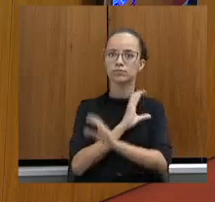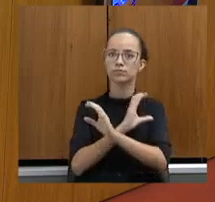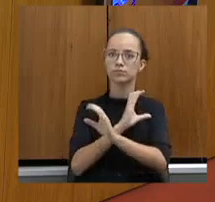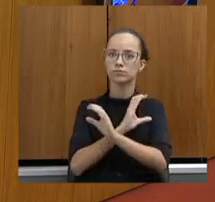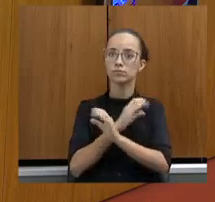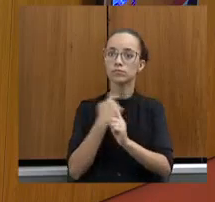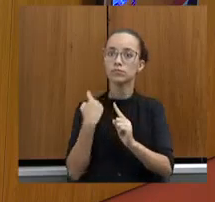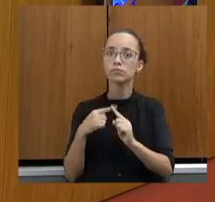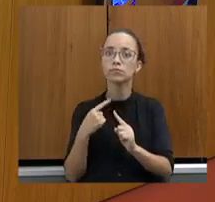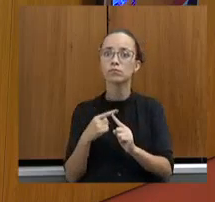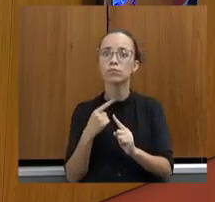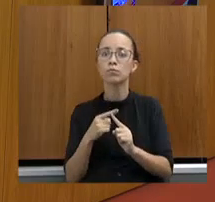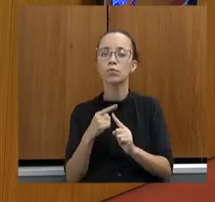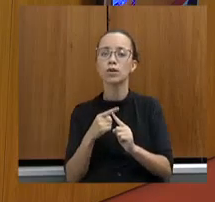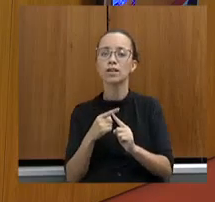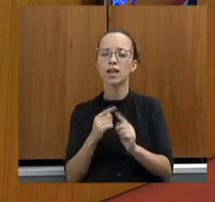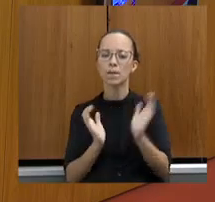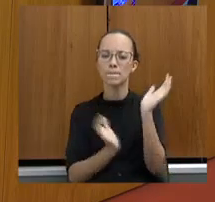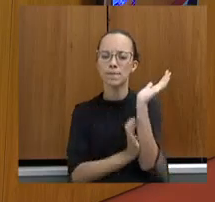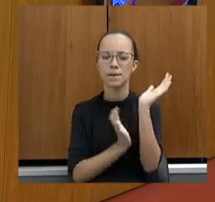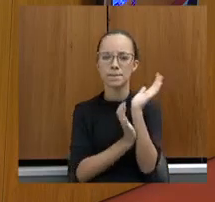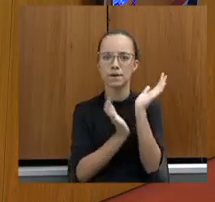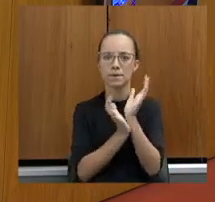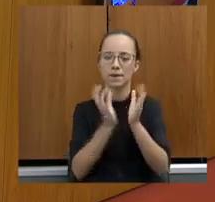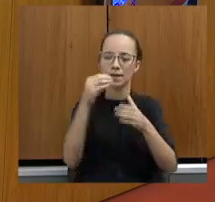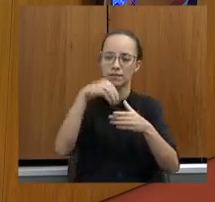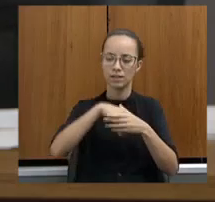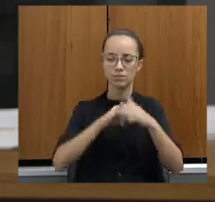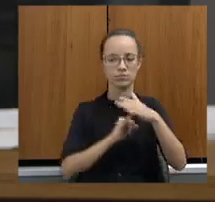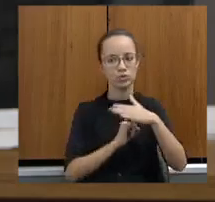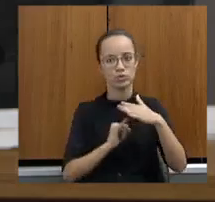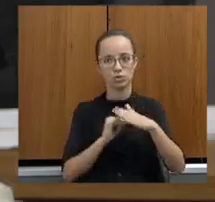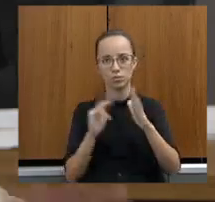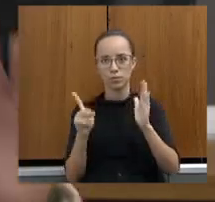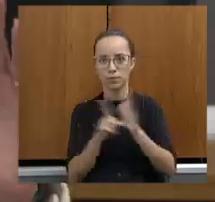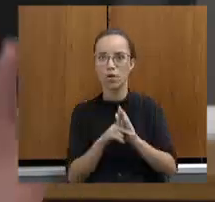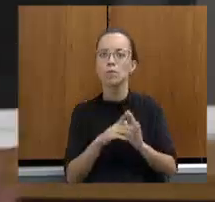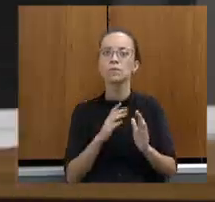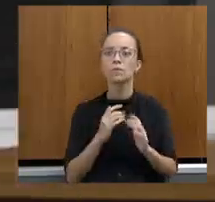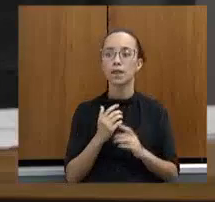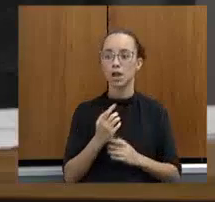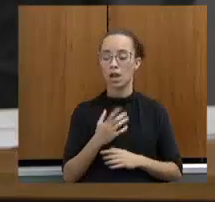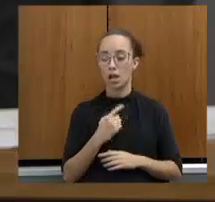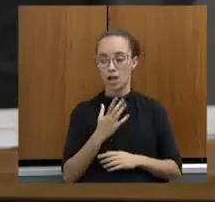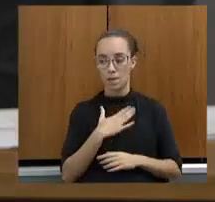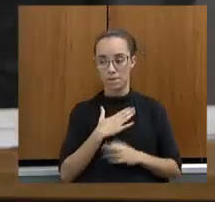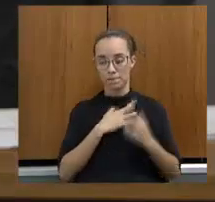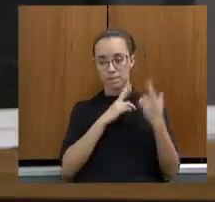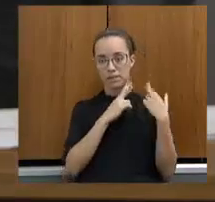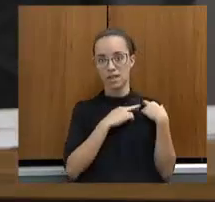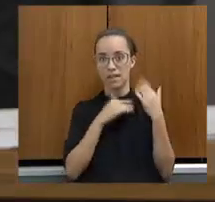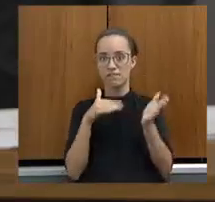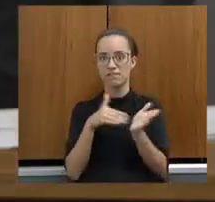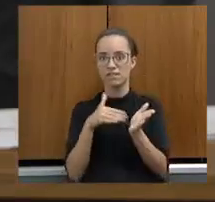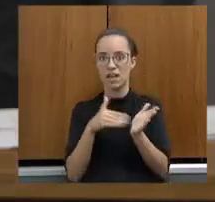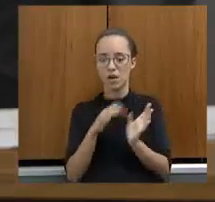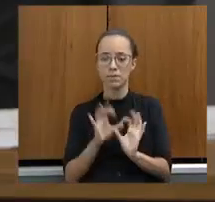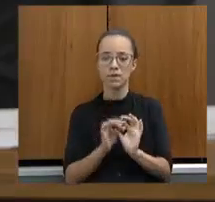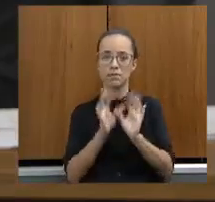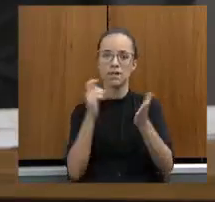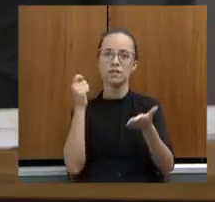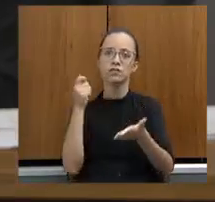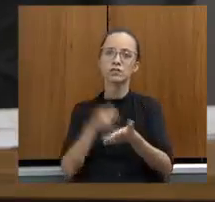o trâmite para publicação ele corre no órgão tá então a nossa fase ele é o final de de liberação para